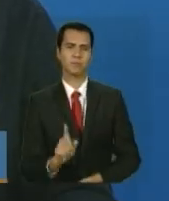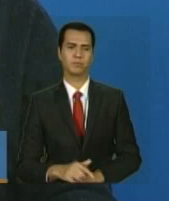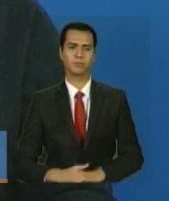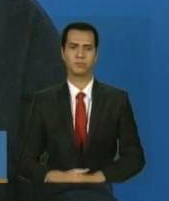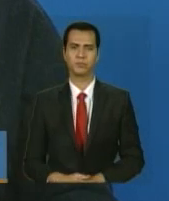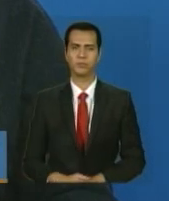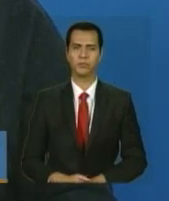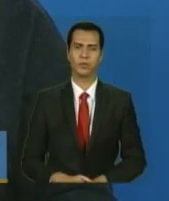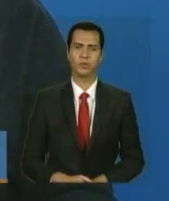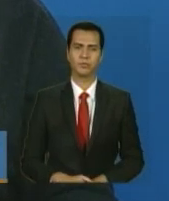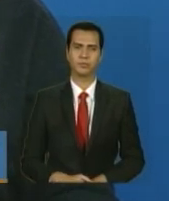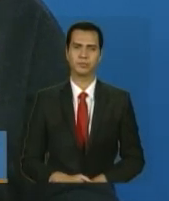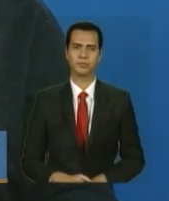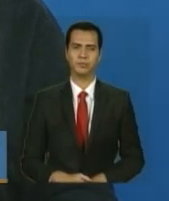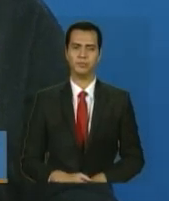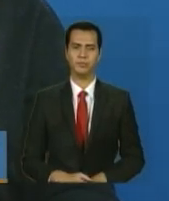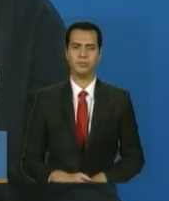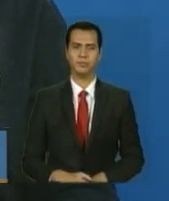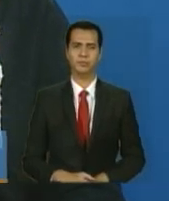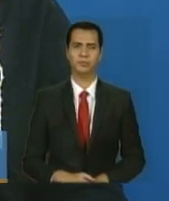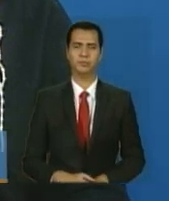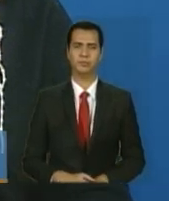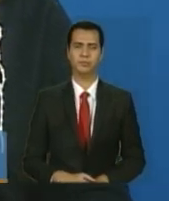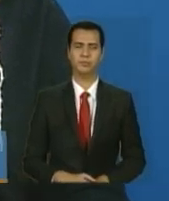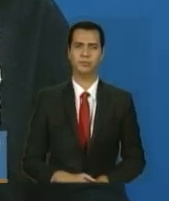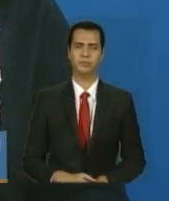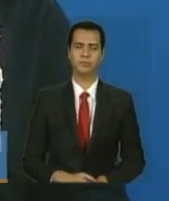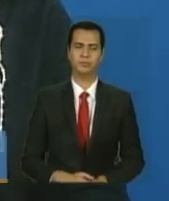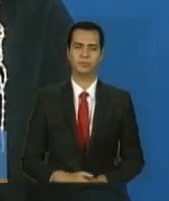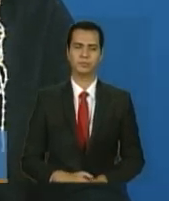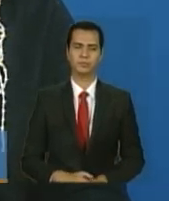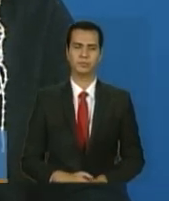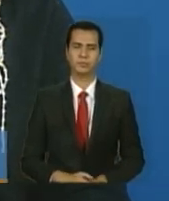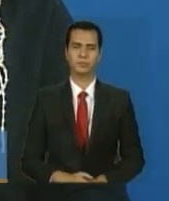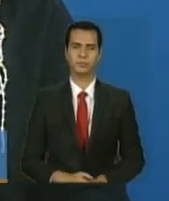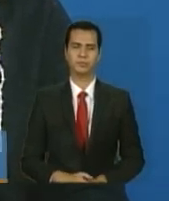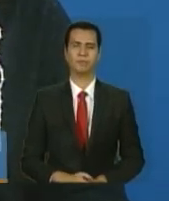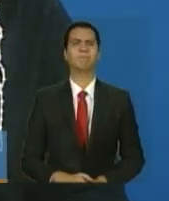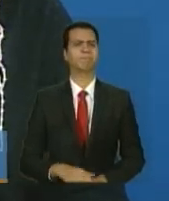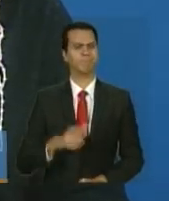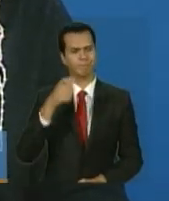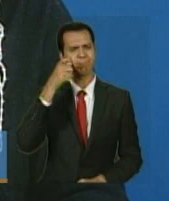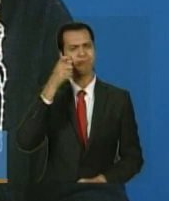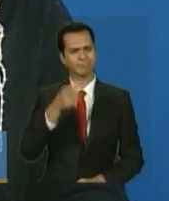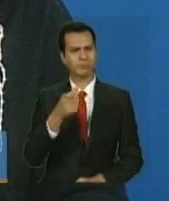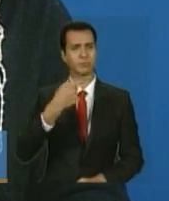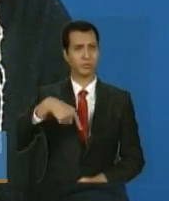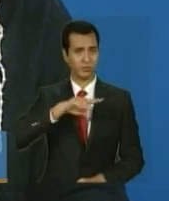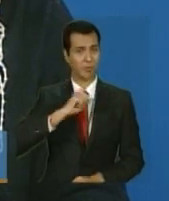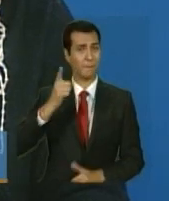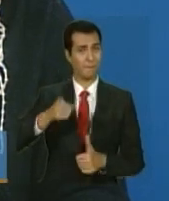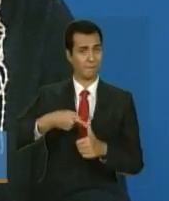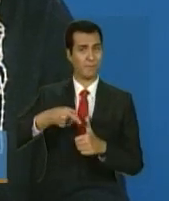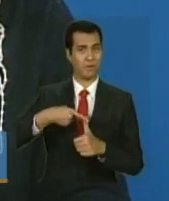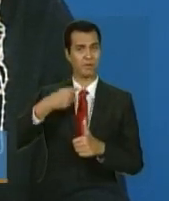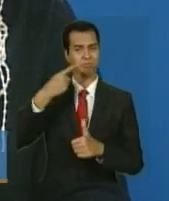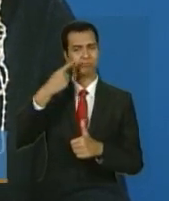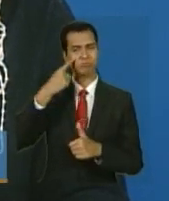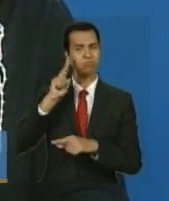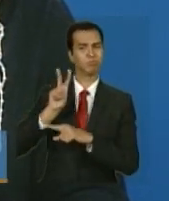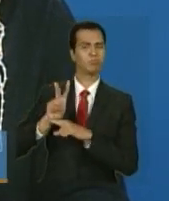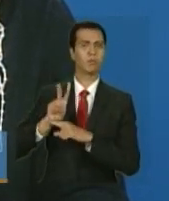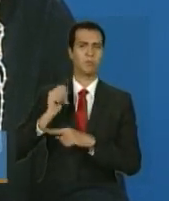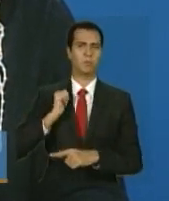Renata, é interessante aqui a gente pegar o Bolsa Família, porque é um programa que tem mais visibilidade,